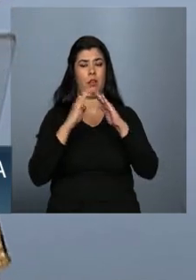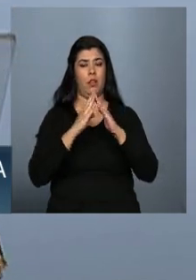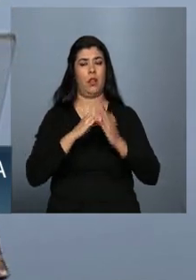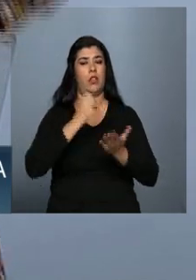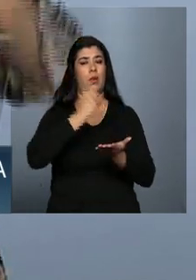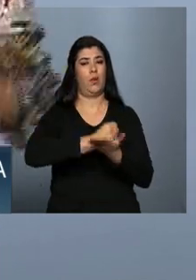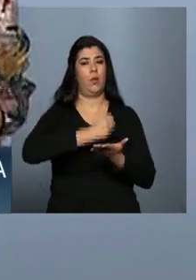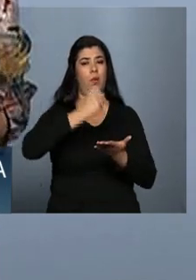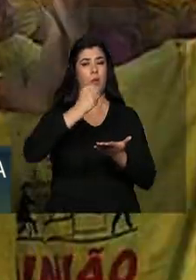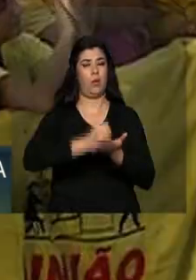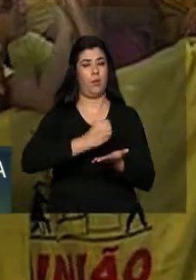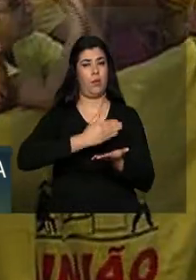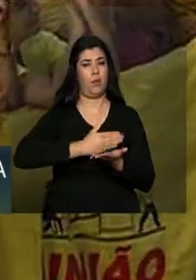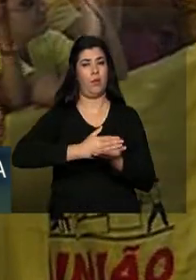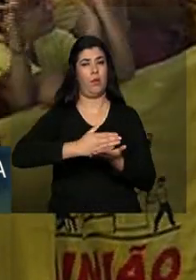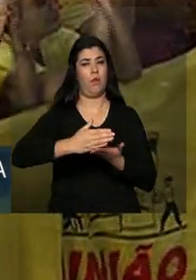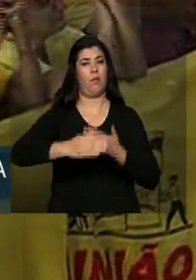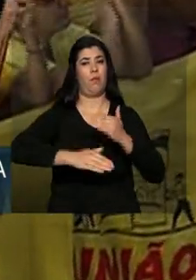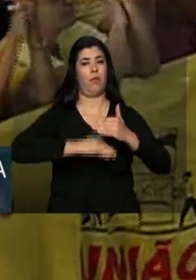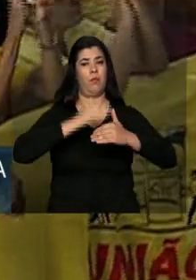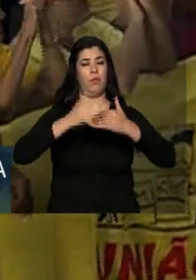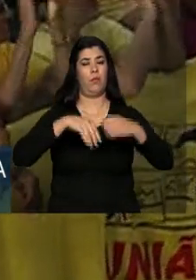contratadas e em construção.